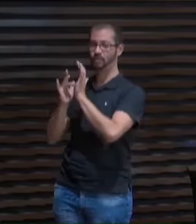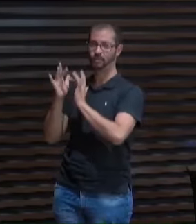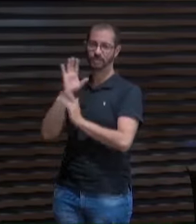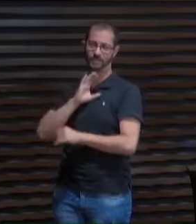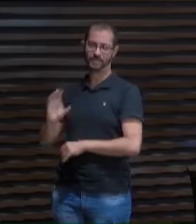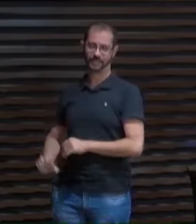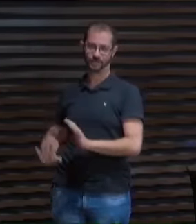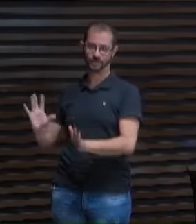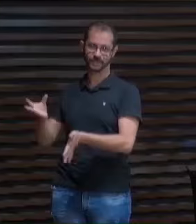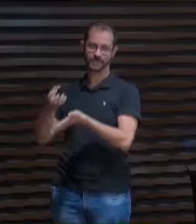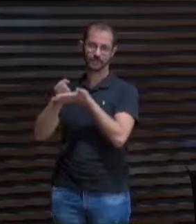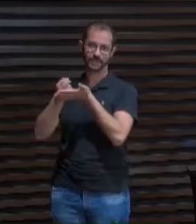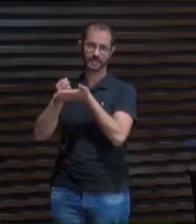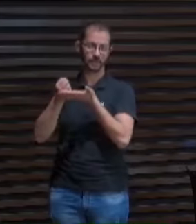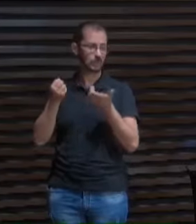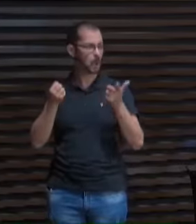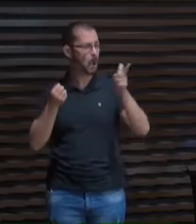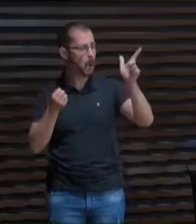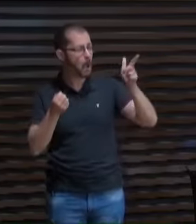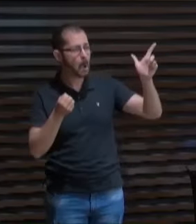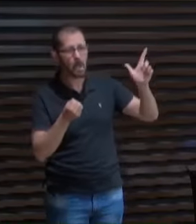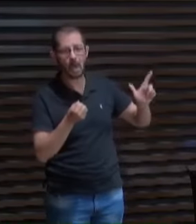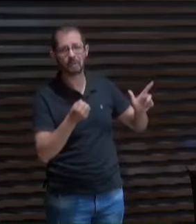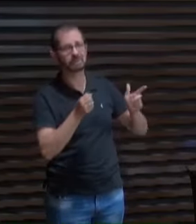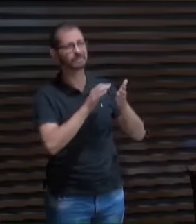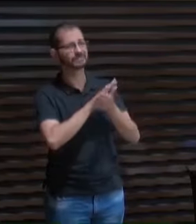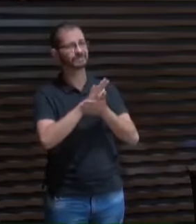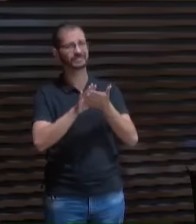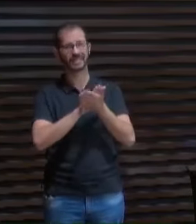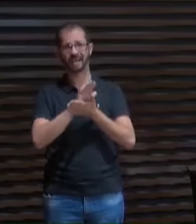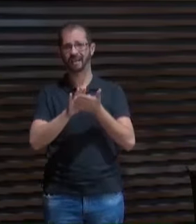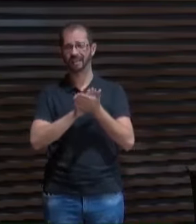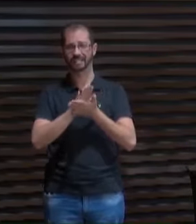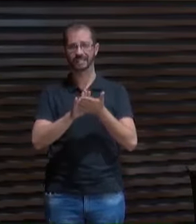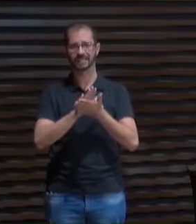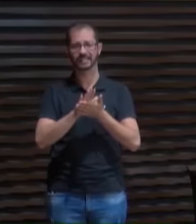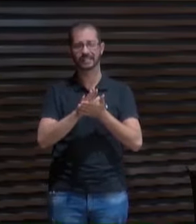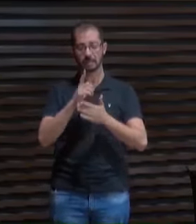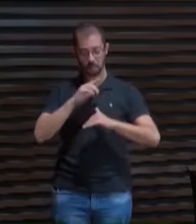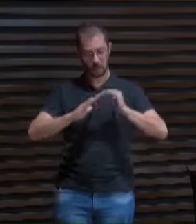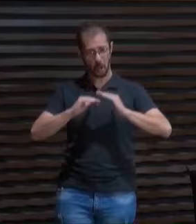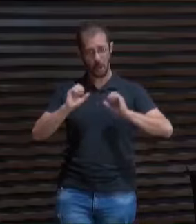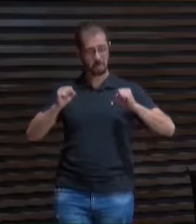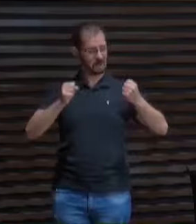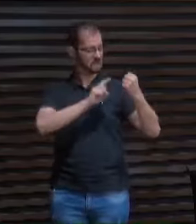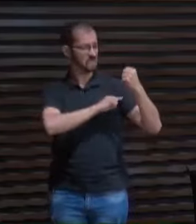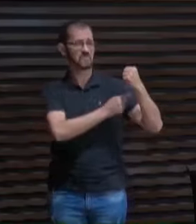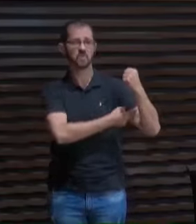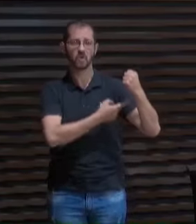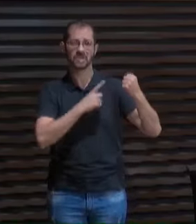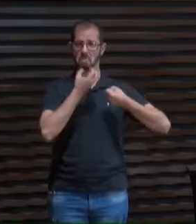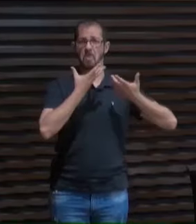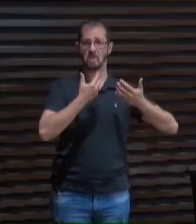mais não por obras não por algo que eu possa fazer eu tenha feito nem de positivo ou